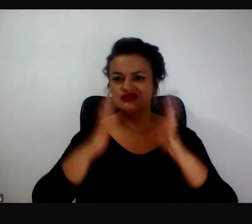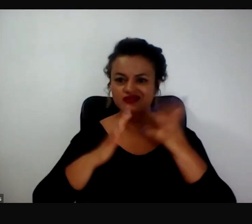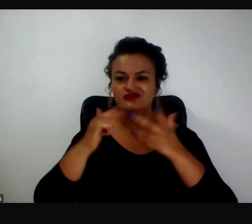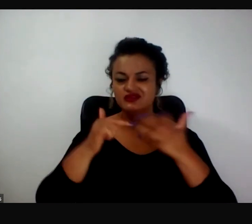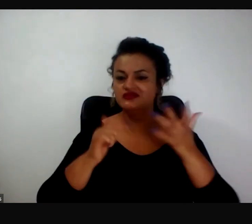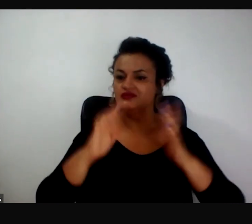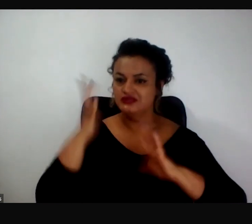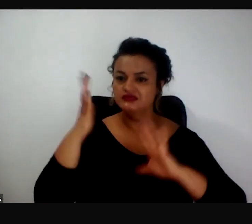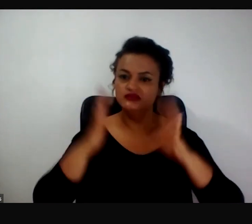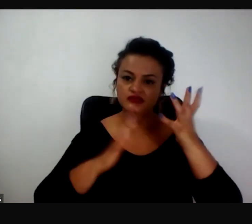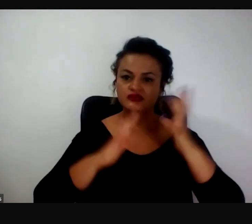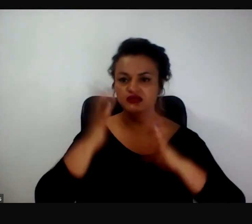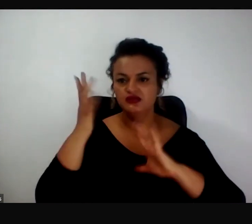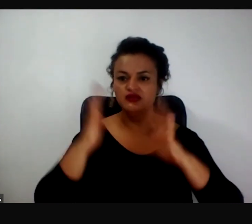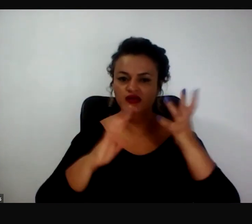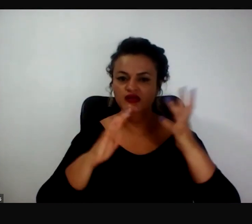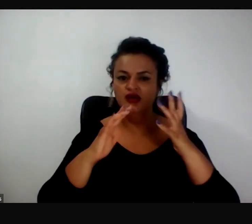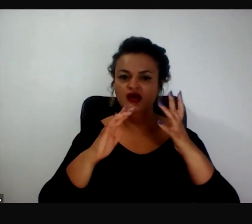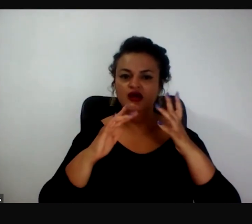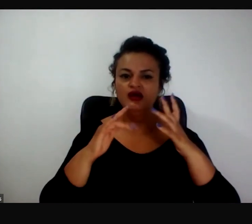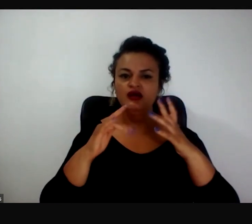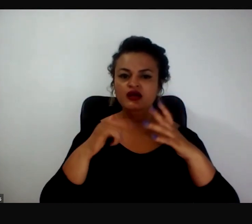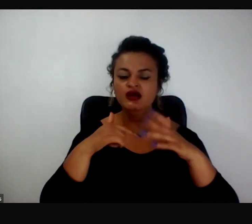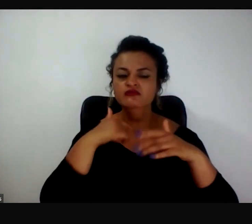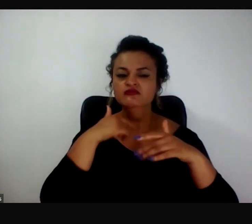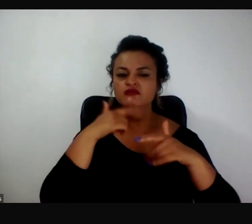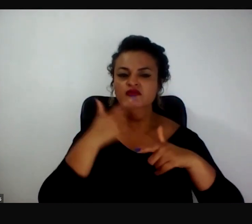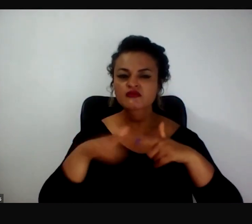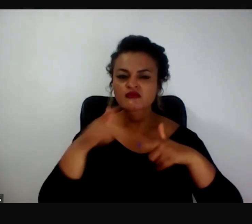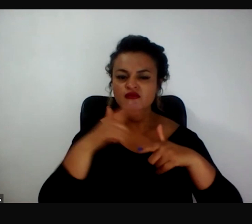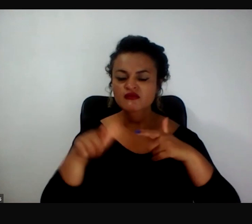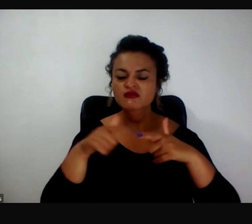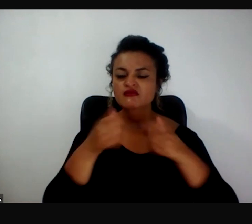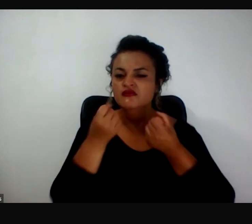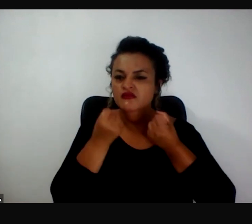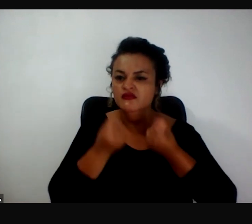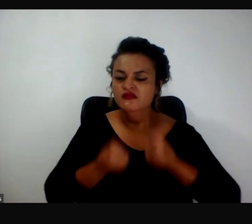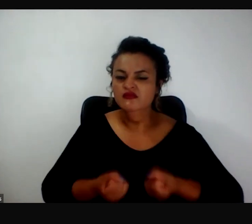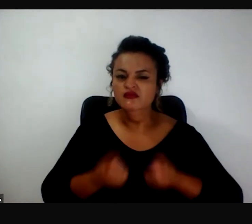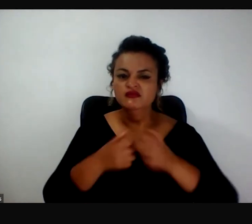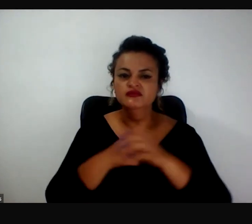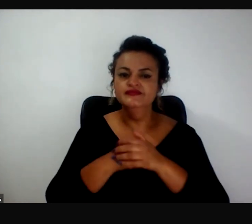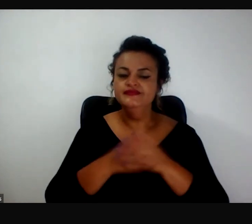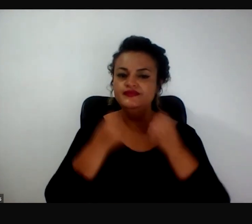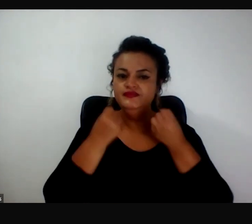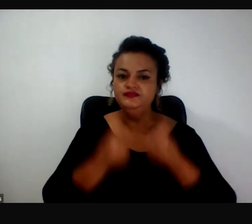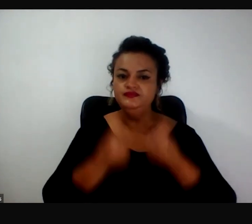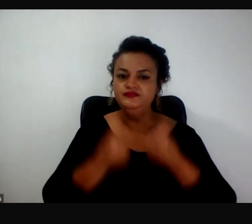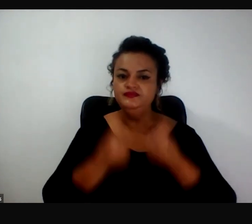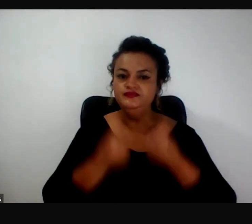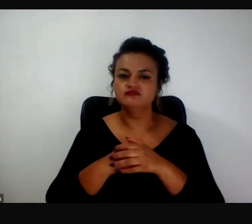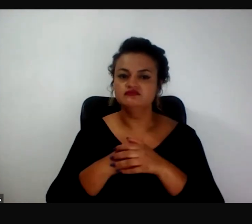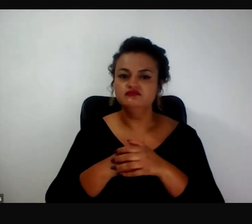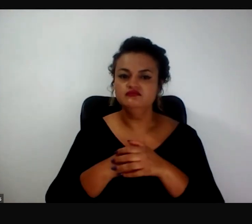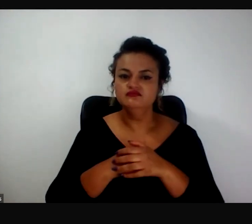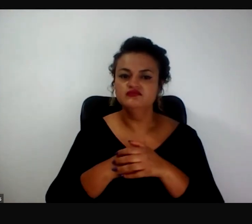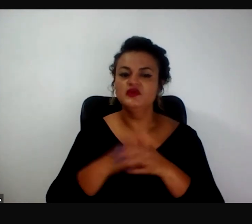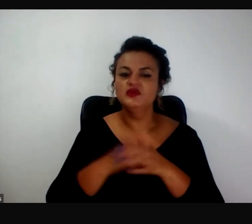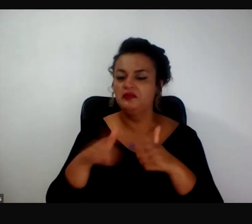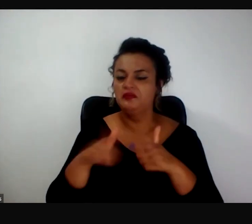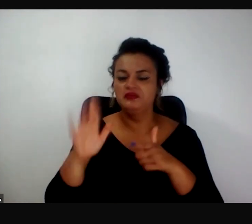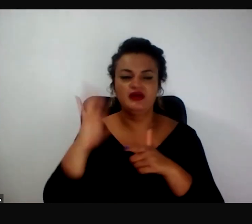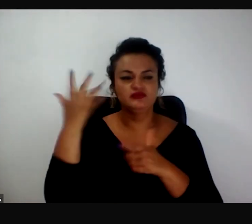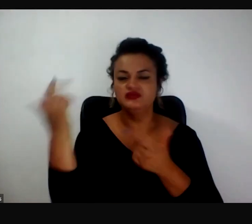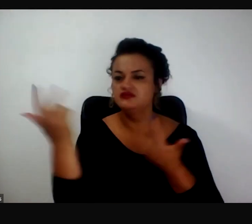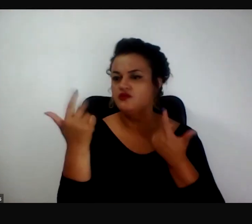que produziam o problema da sobrecarga do tribunal, também é um problema do Tribunal Constitucional